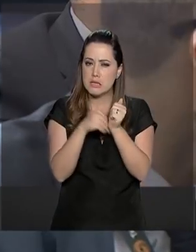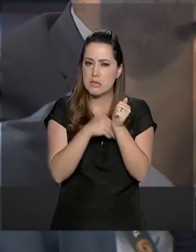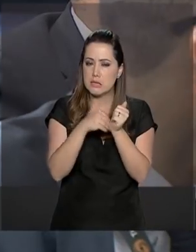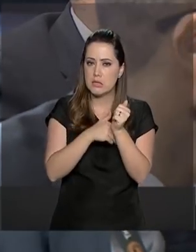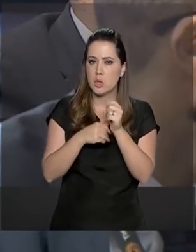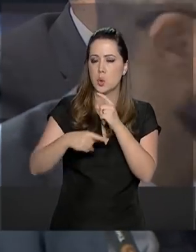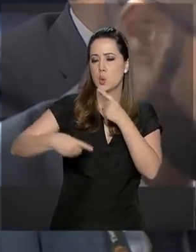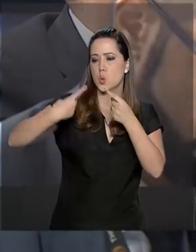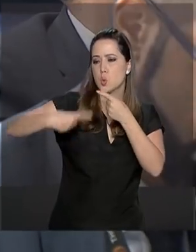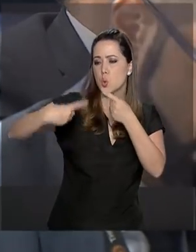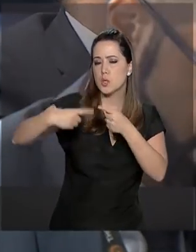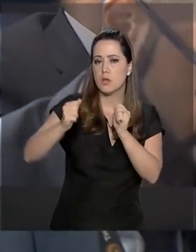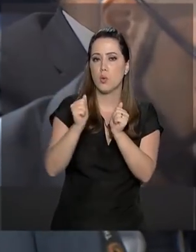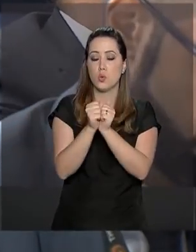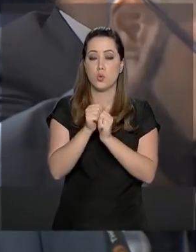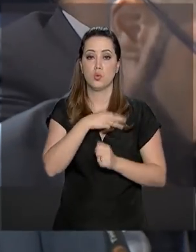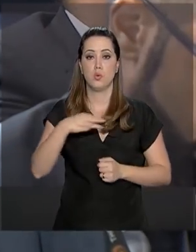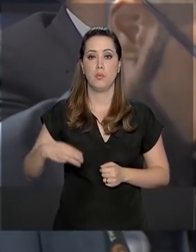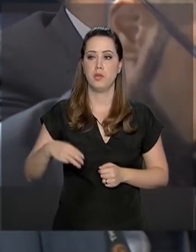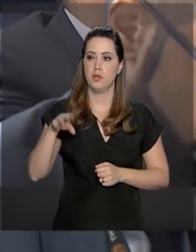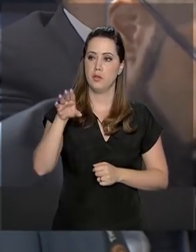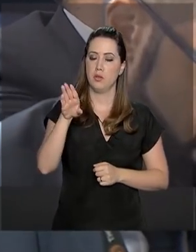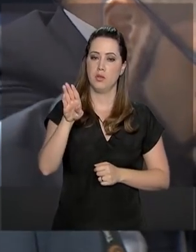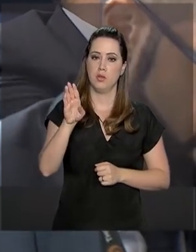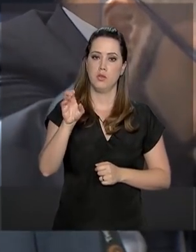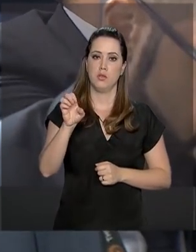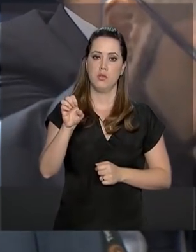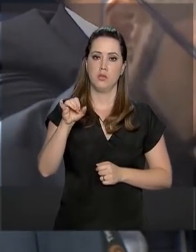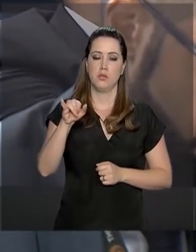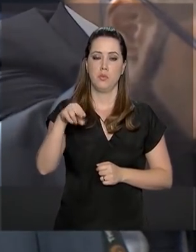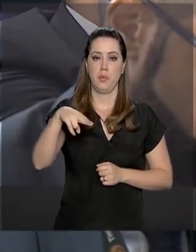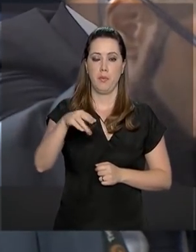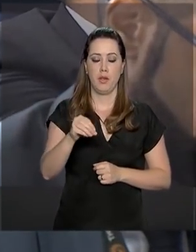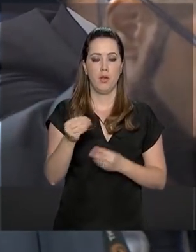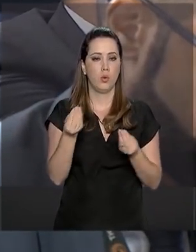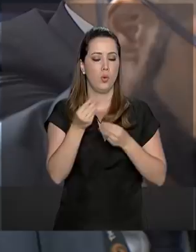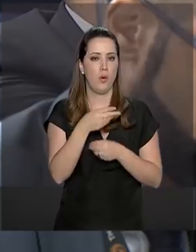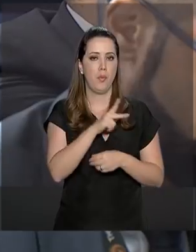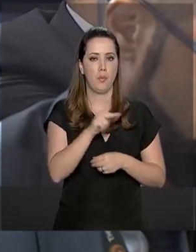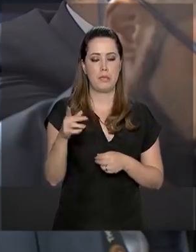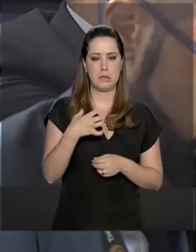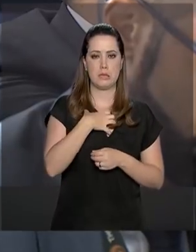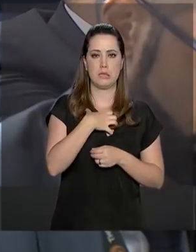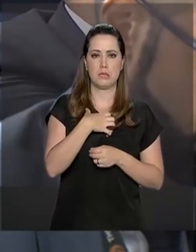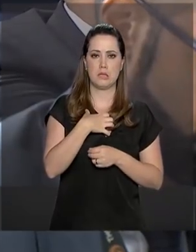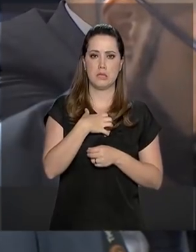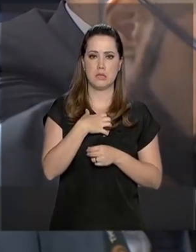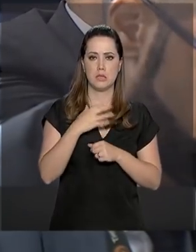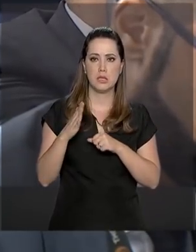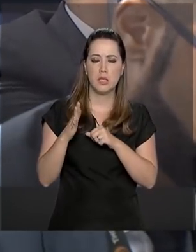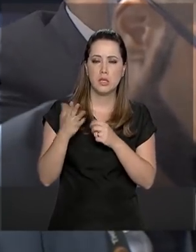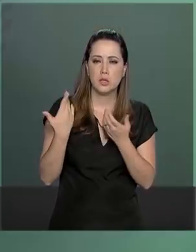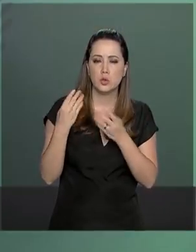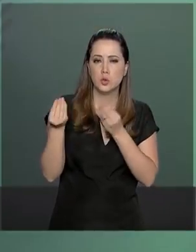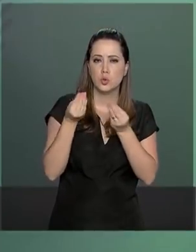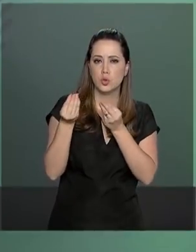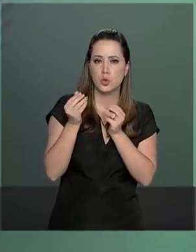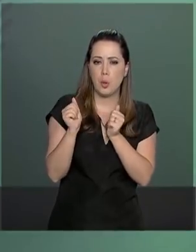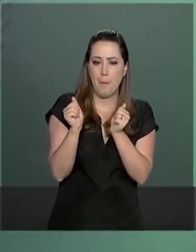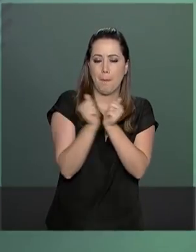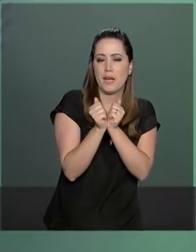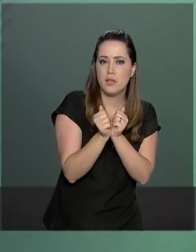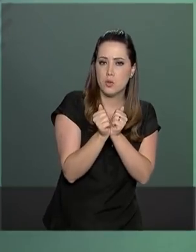bebiano e gostaria de saber também se o presidente se sente refém do ex ministro